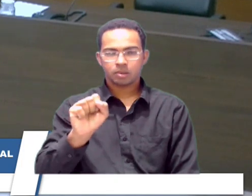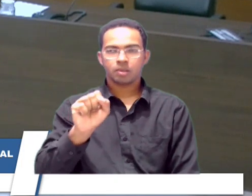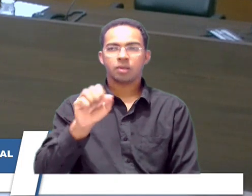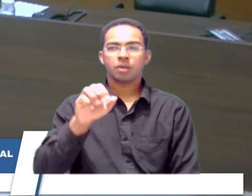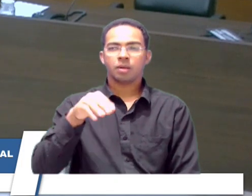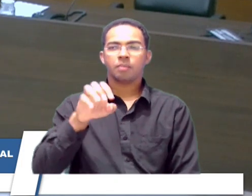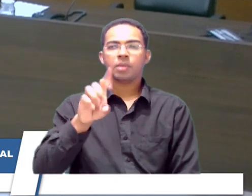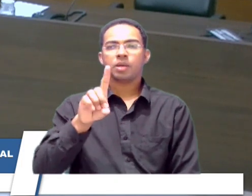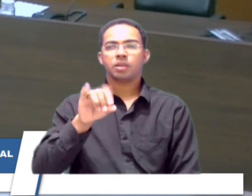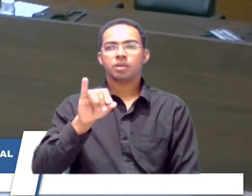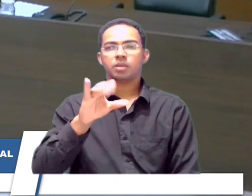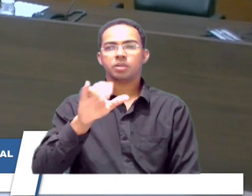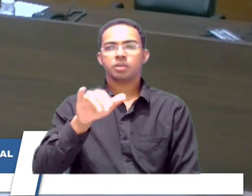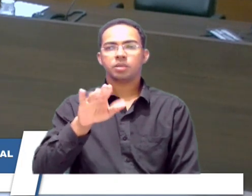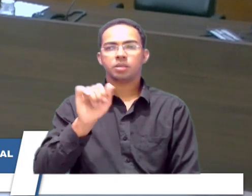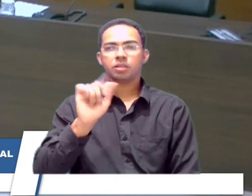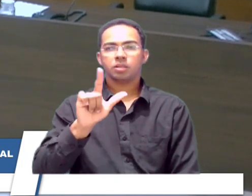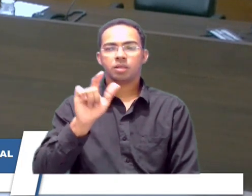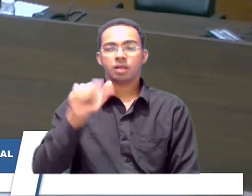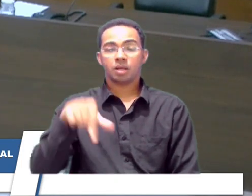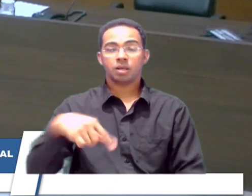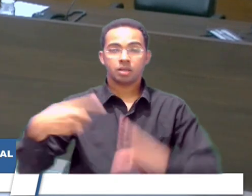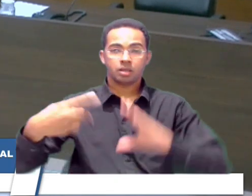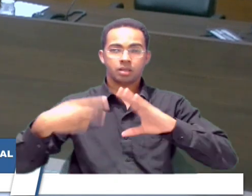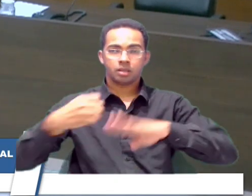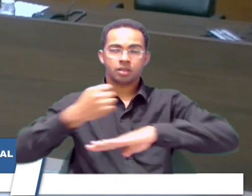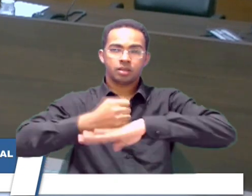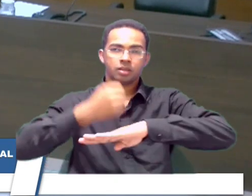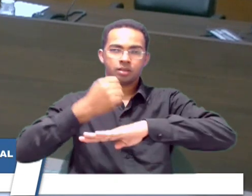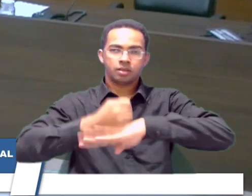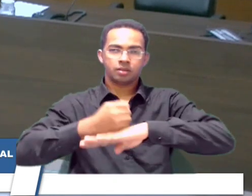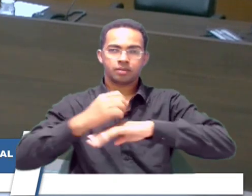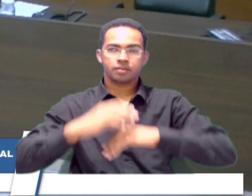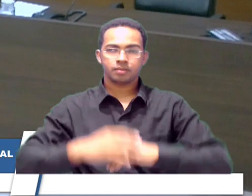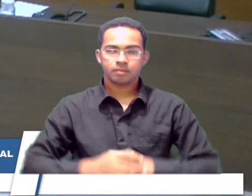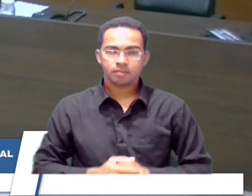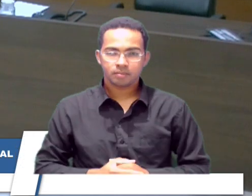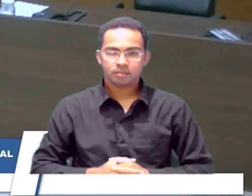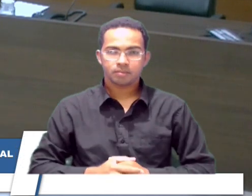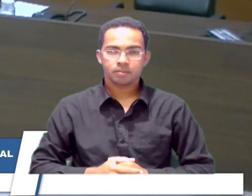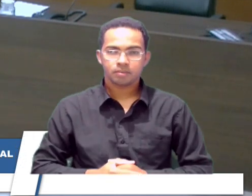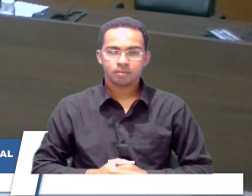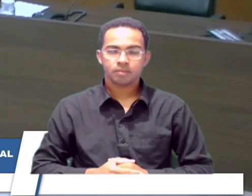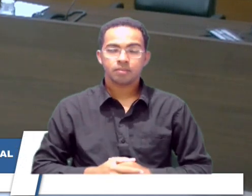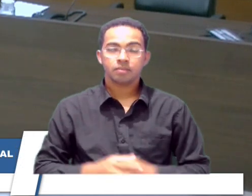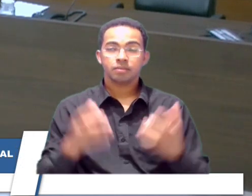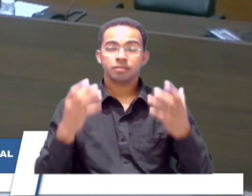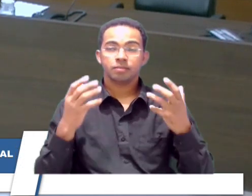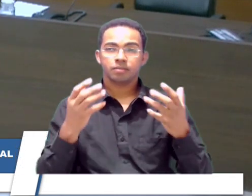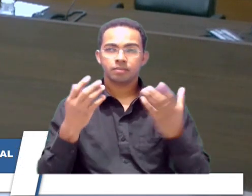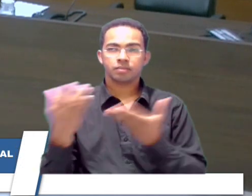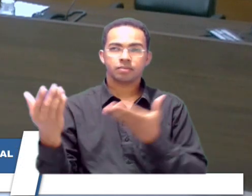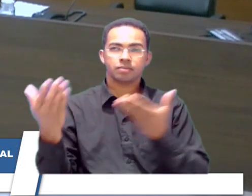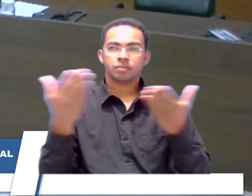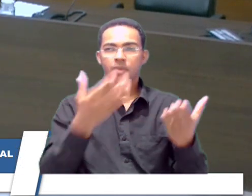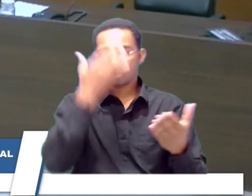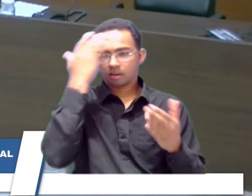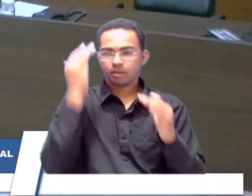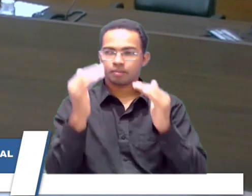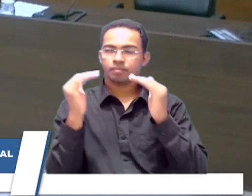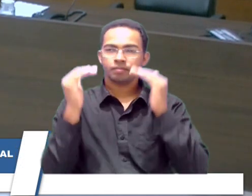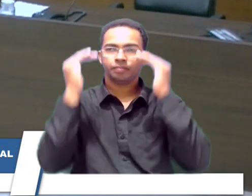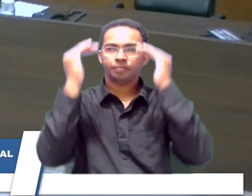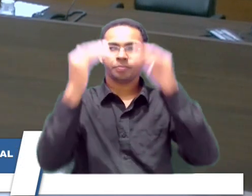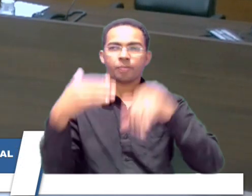aqui na Câmara Municipal de Franca. Eu quero chamar as autoridades aqui para compor a